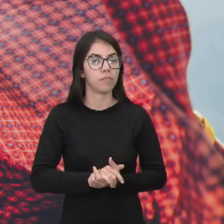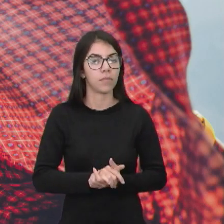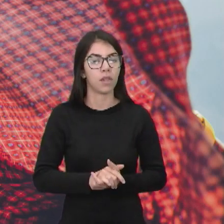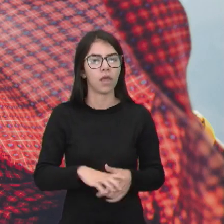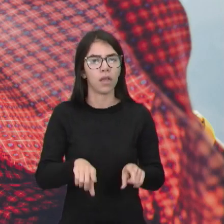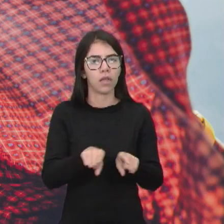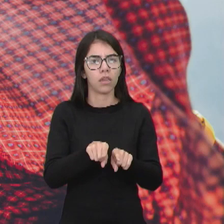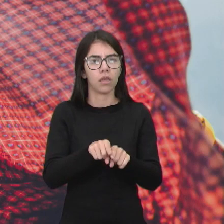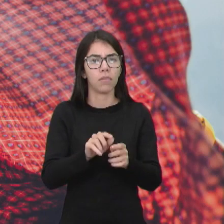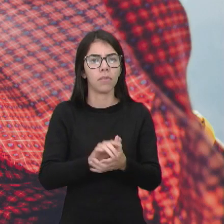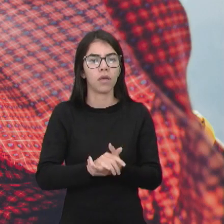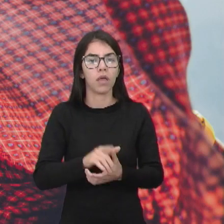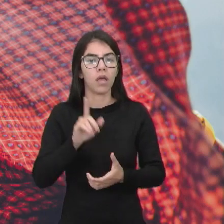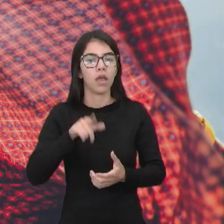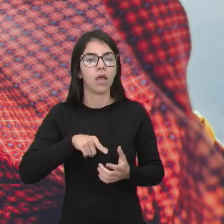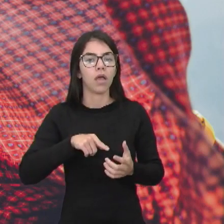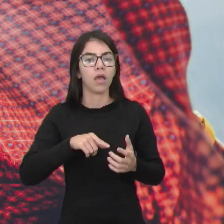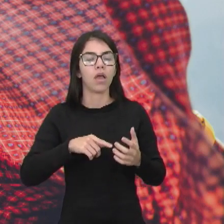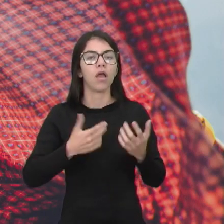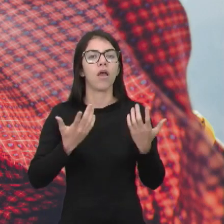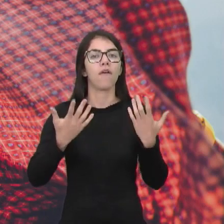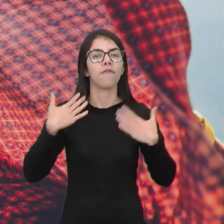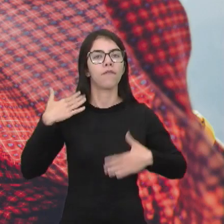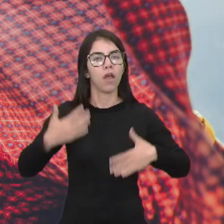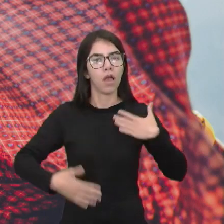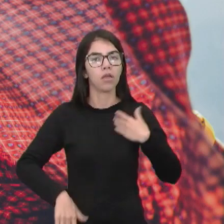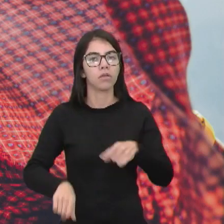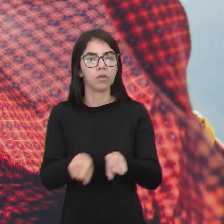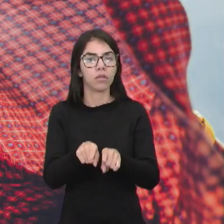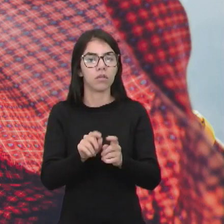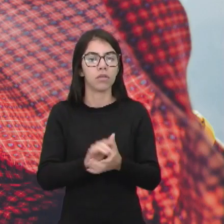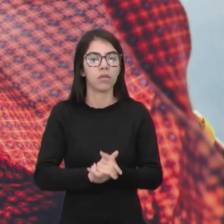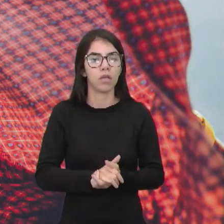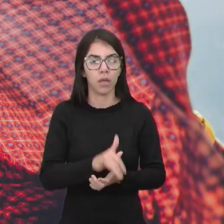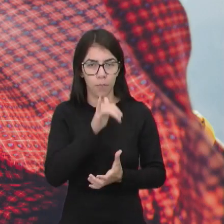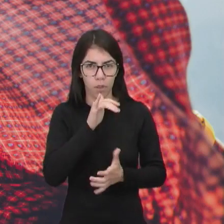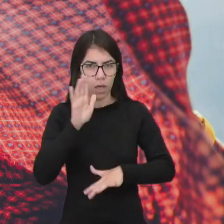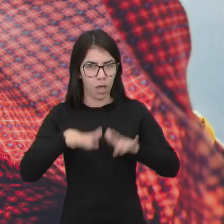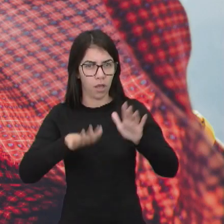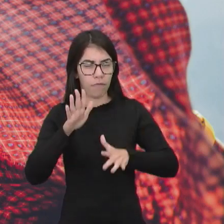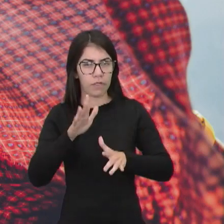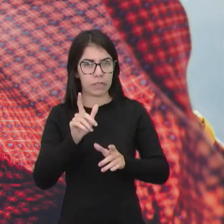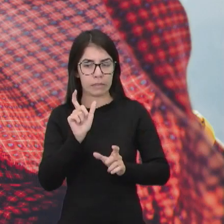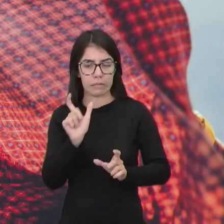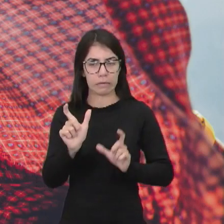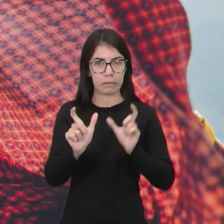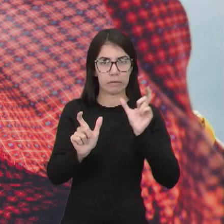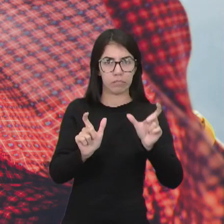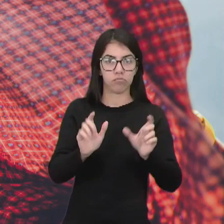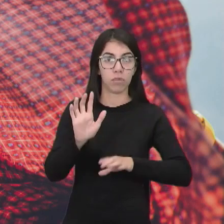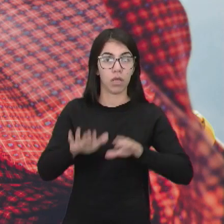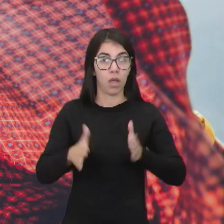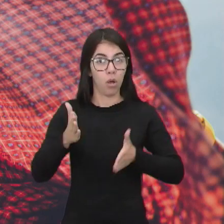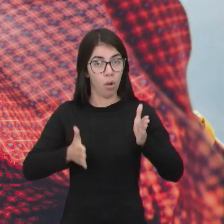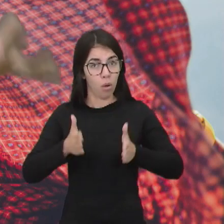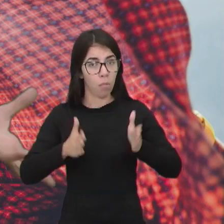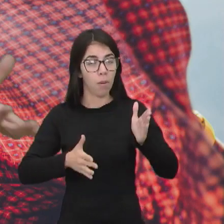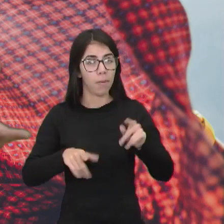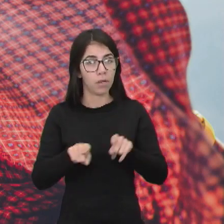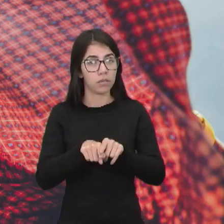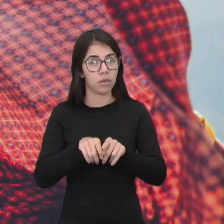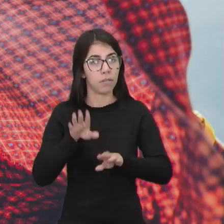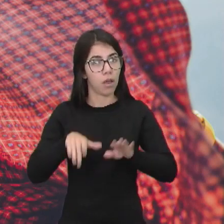agressões mesmo, às vezes, né, físicas, ou melhor, muitas vezes em palavra, mas em alguns momentos, infelizmente,